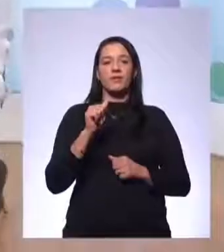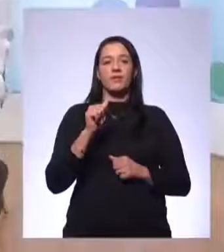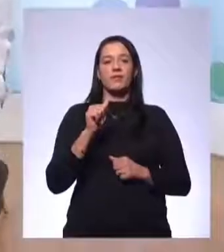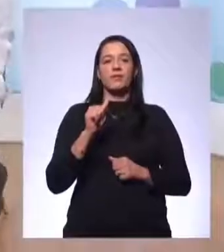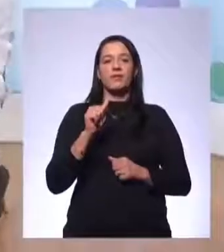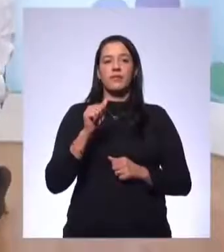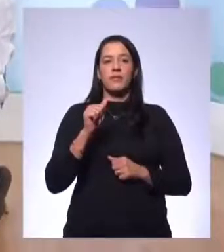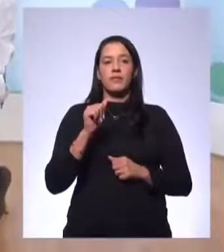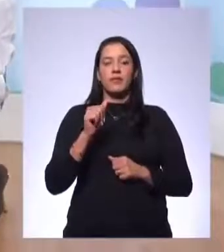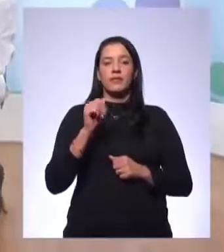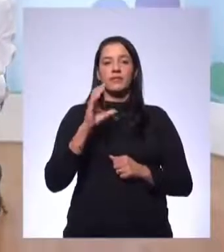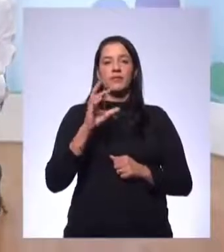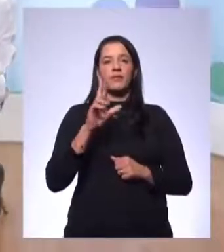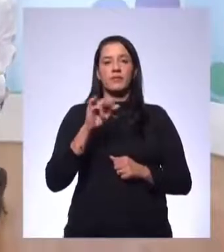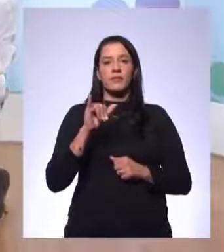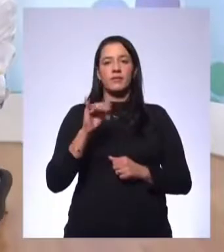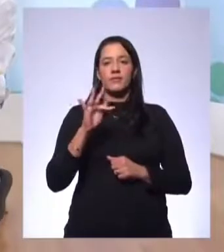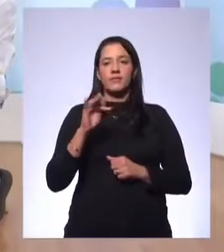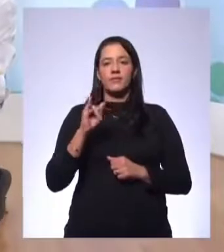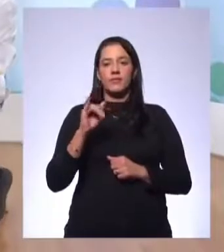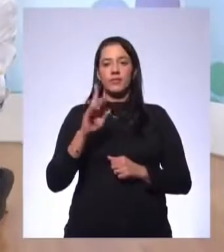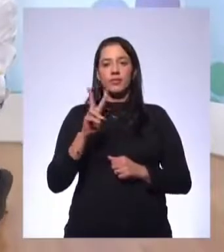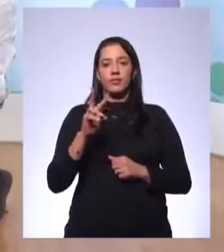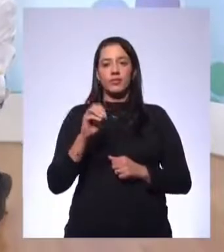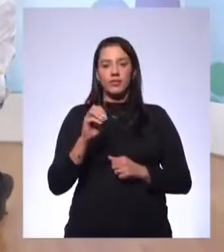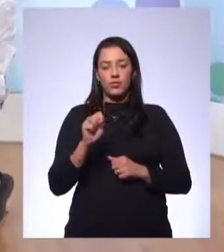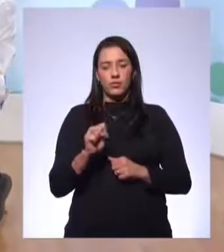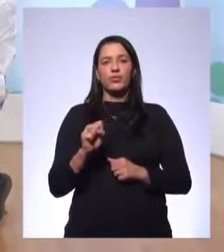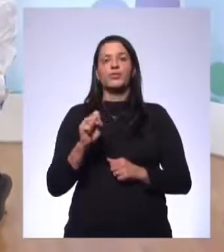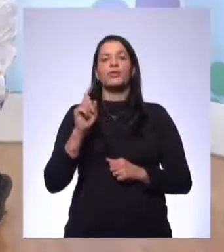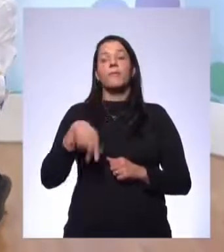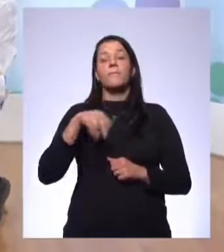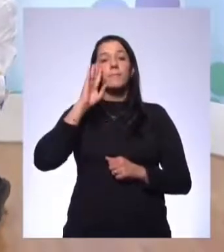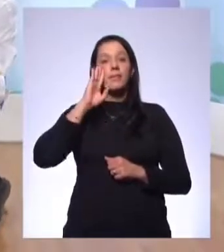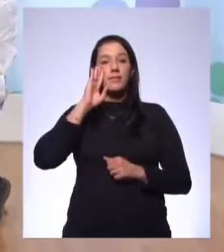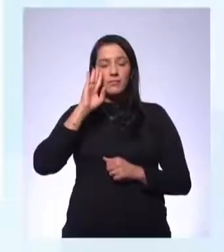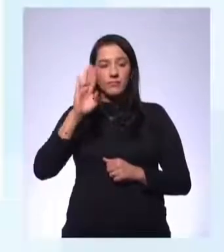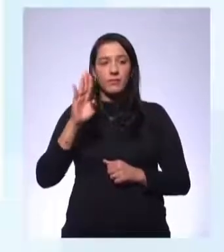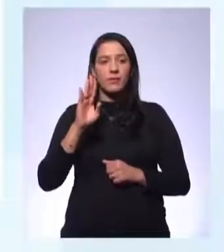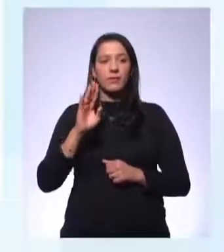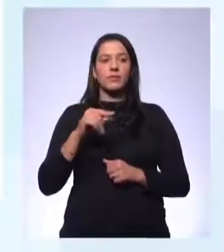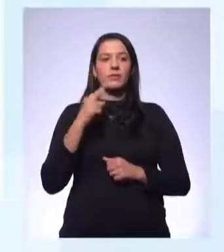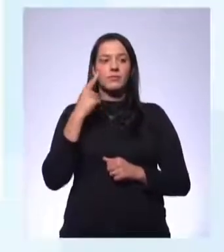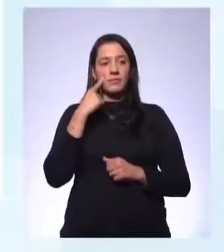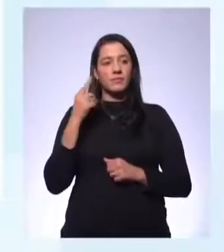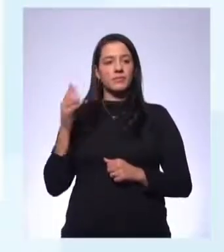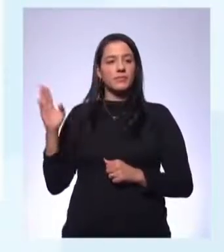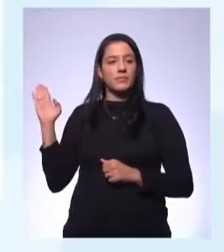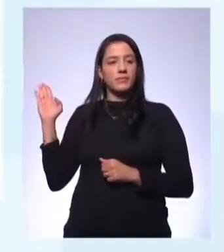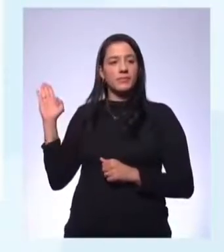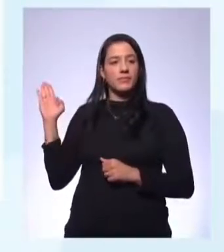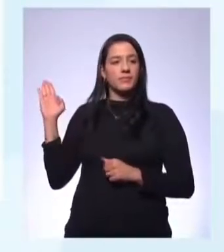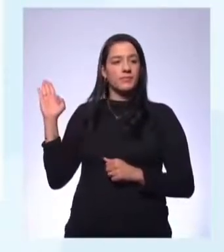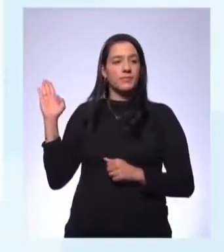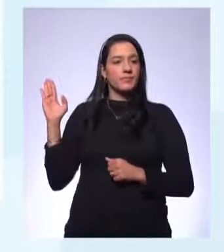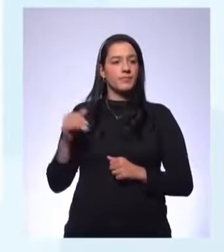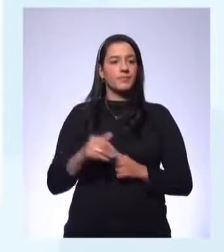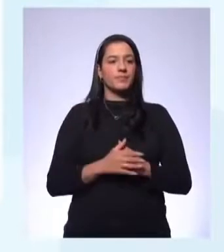do aquífero, um dos aquíferos principais, né, que é esse aí que vai para a tela, é o